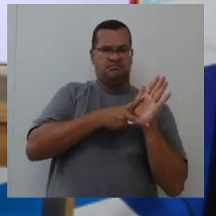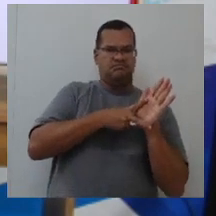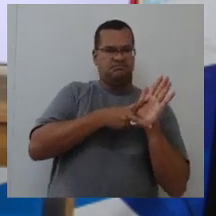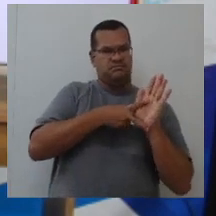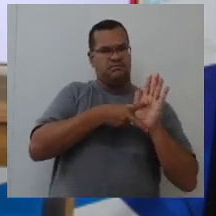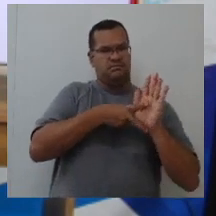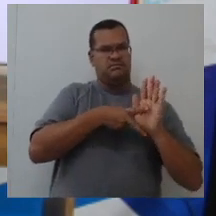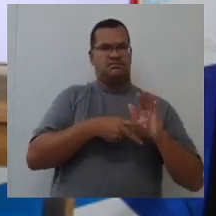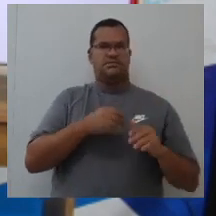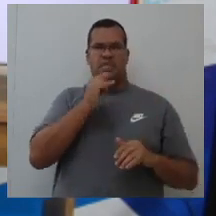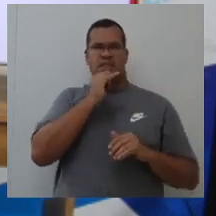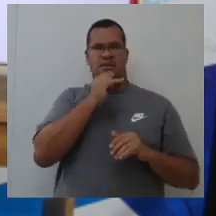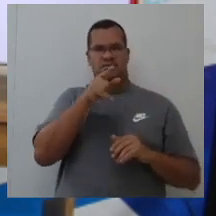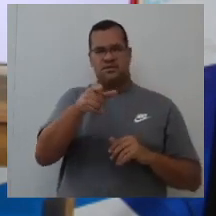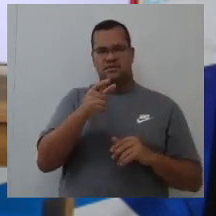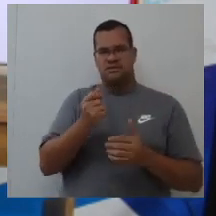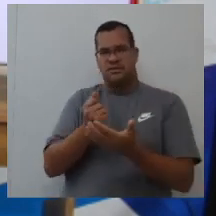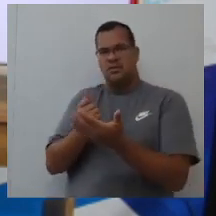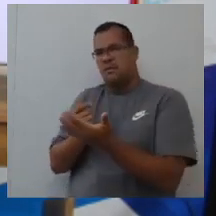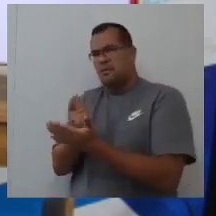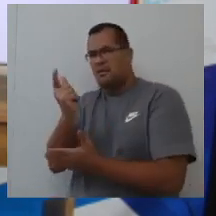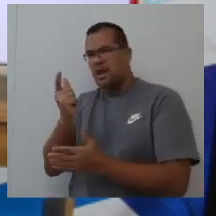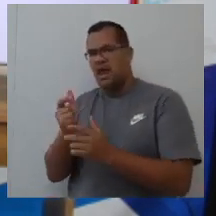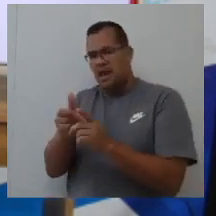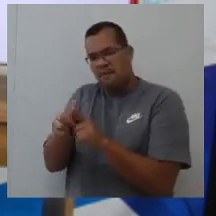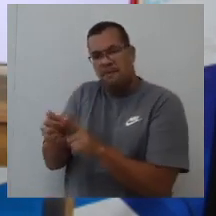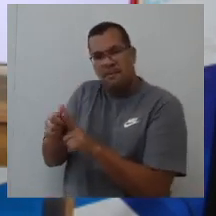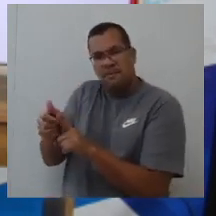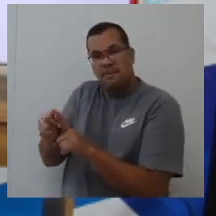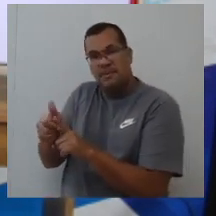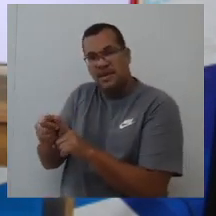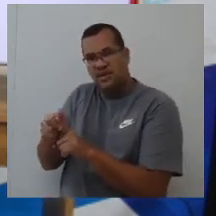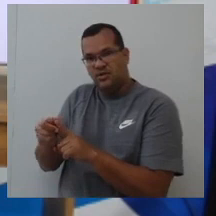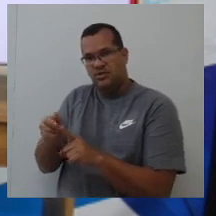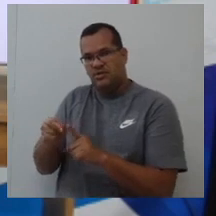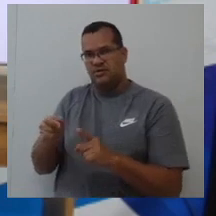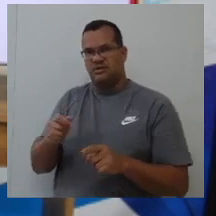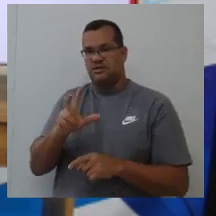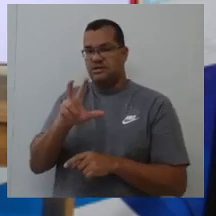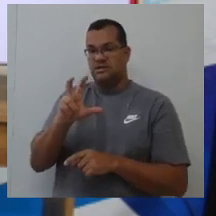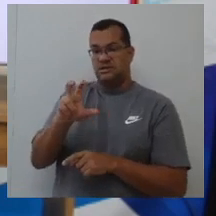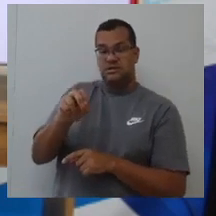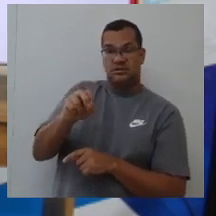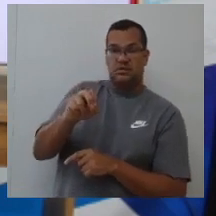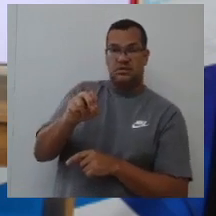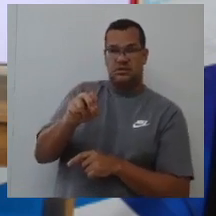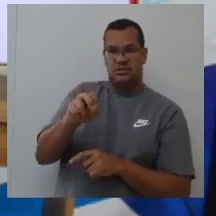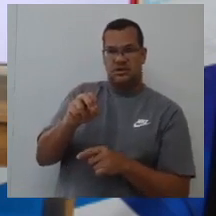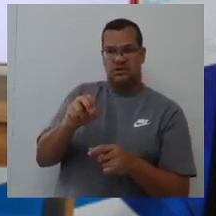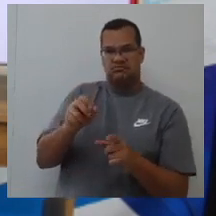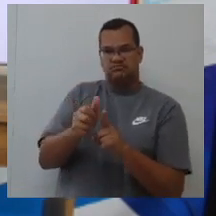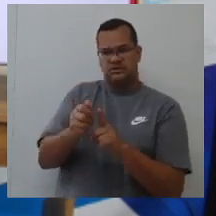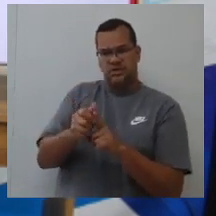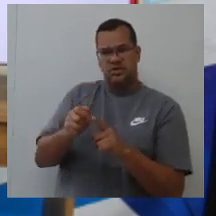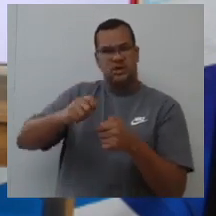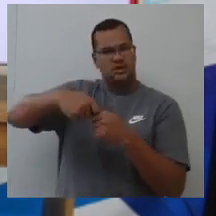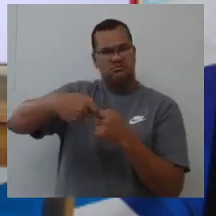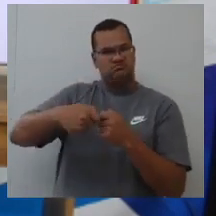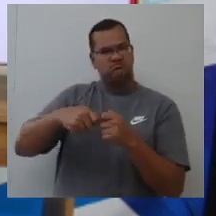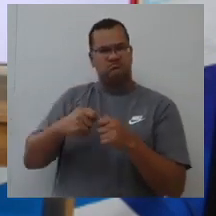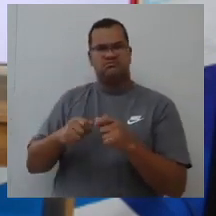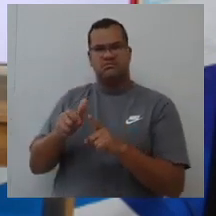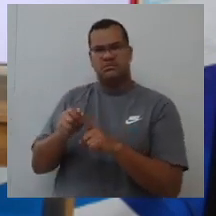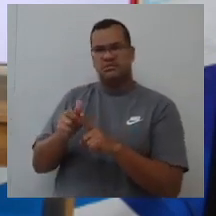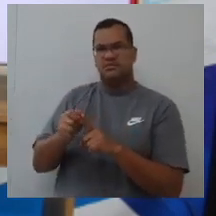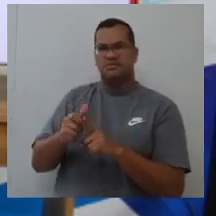comprar uma mão de milho? Tá lembrado lá? Uma mão de milho significa o quê? 50 espigas de milho. Aí alguém assobia